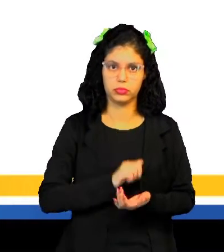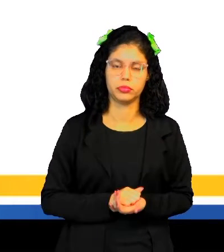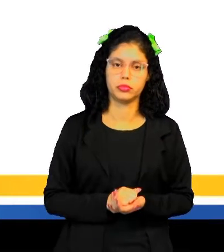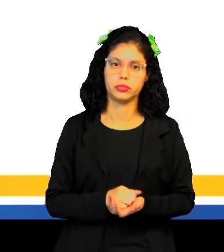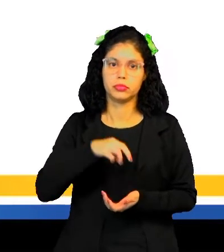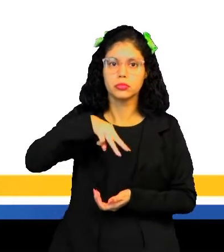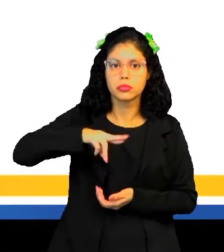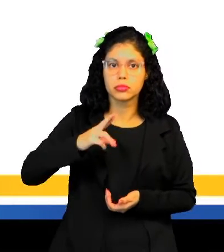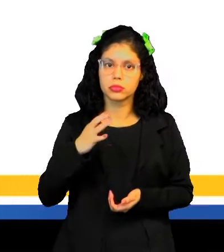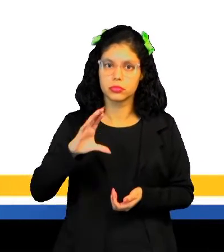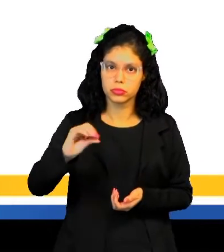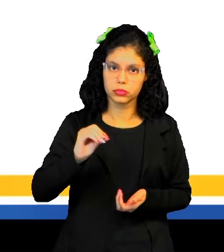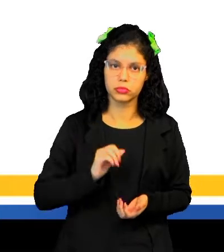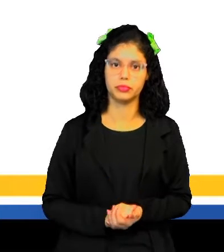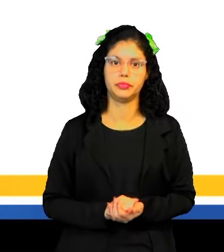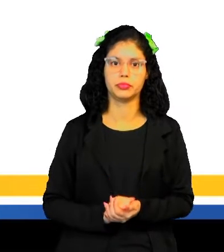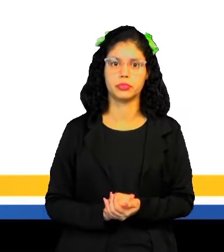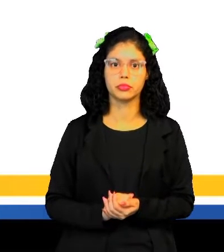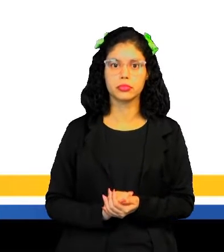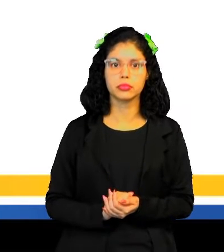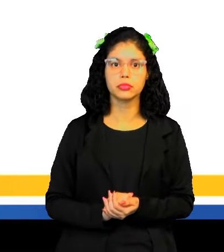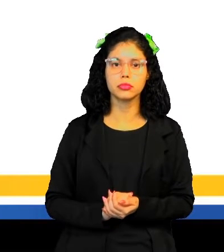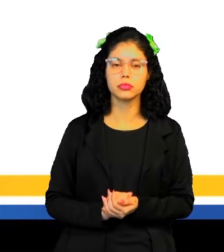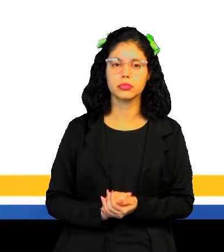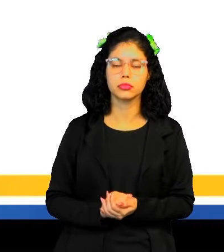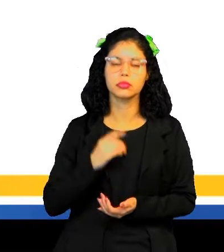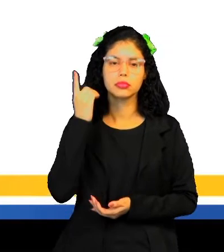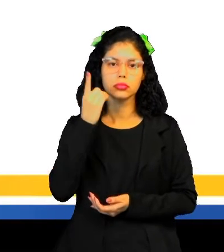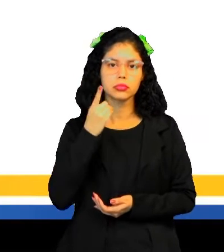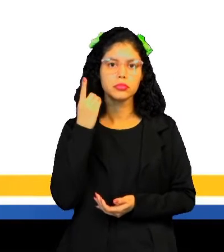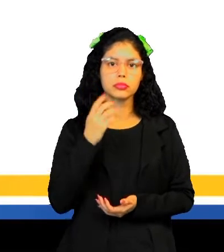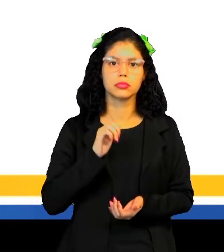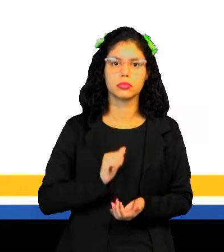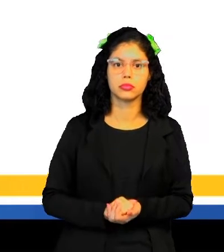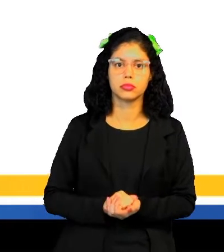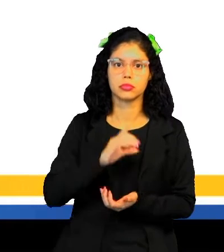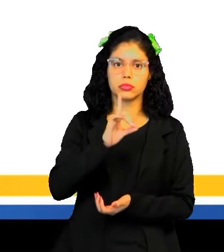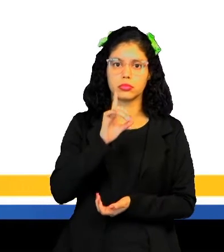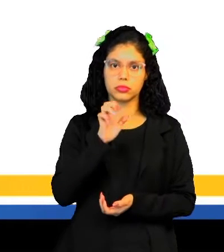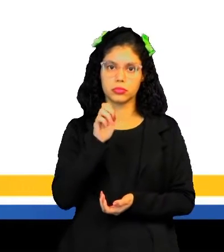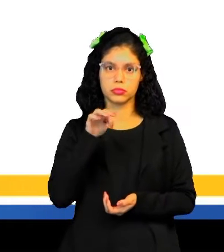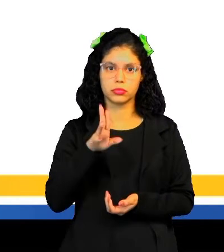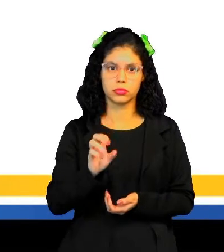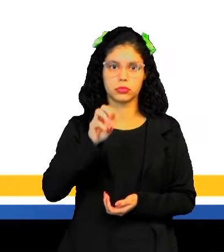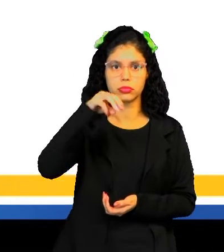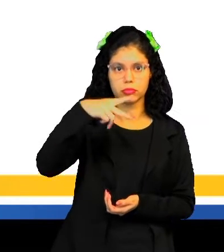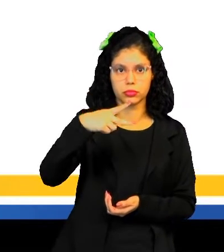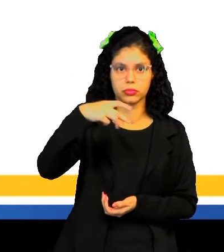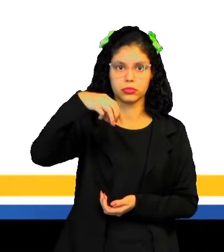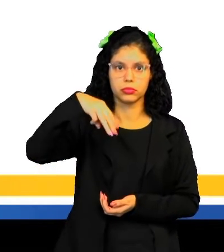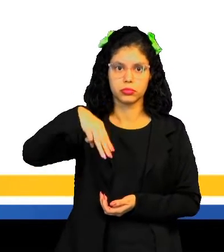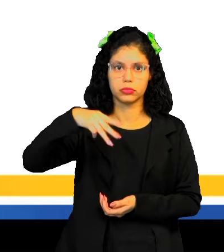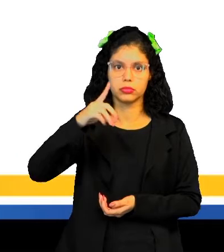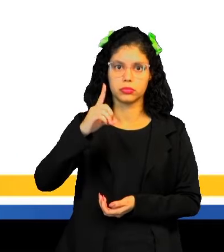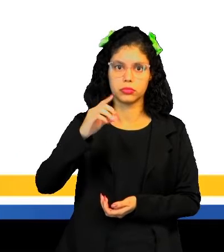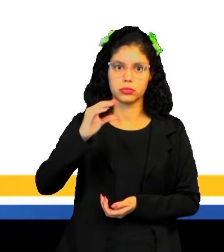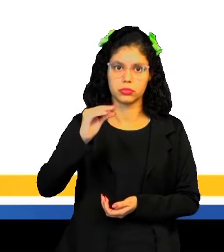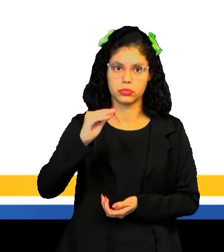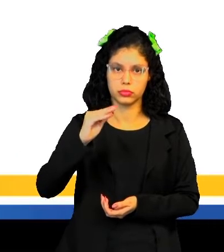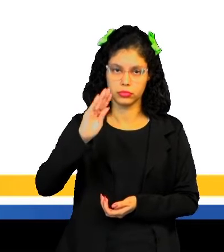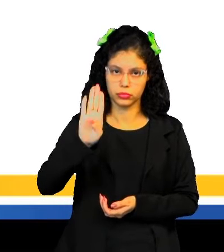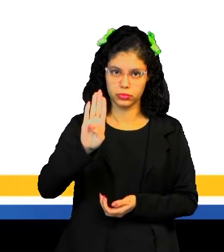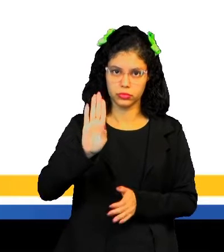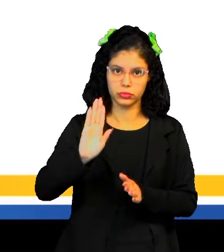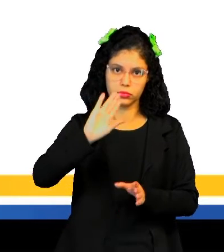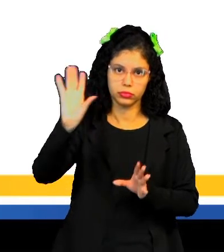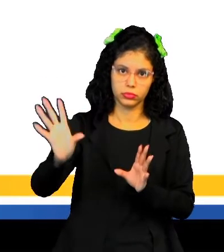Em março de 1983, o deputado pelo Mato Grosso, Dante de Oliveira, do PMDB, propôs uma emenda constitucional que